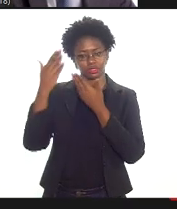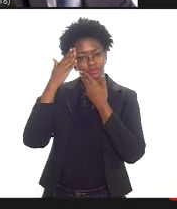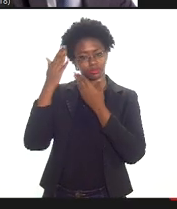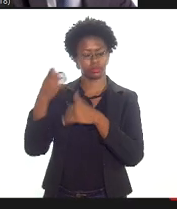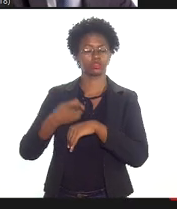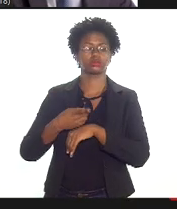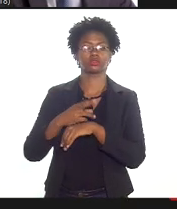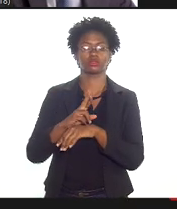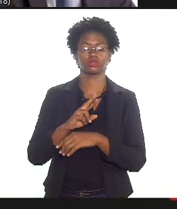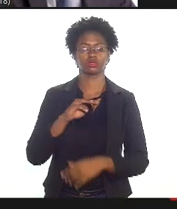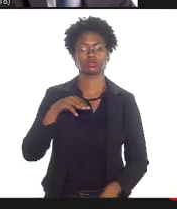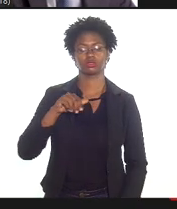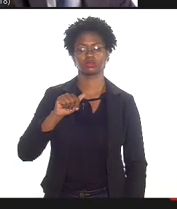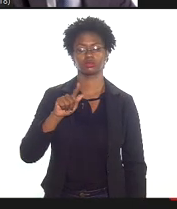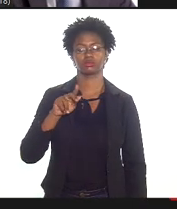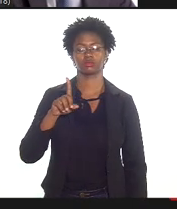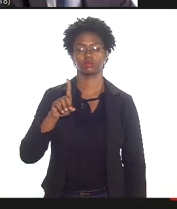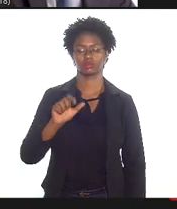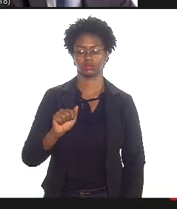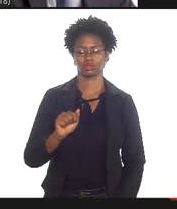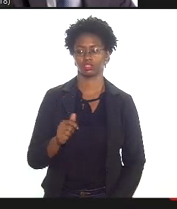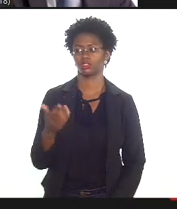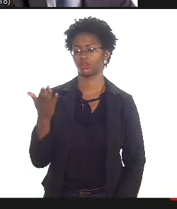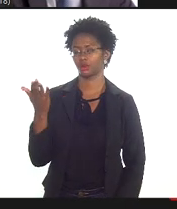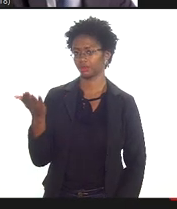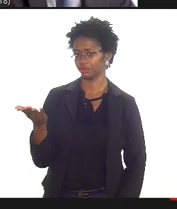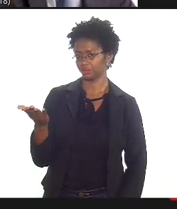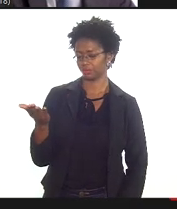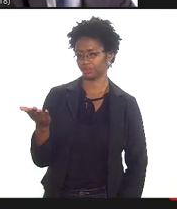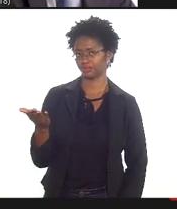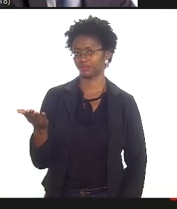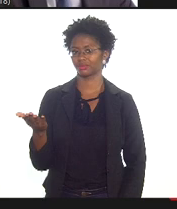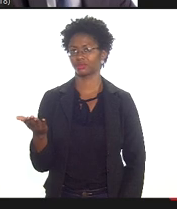Magda Chambriard. A sua